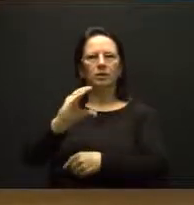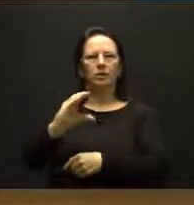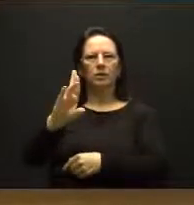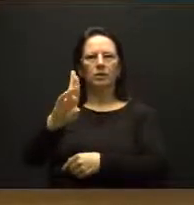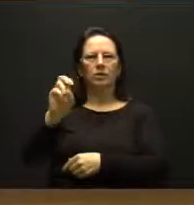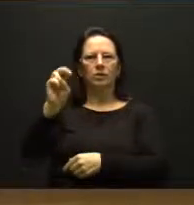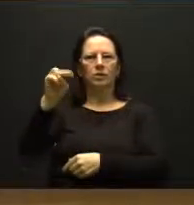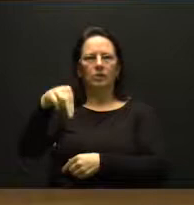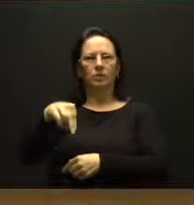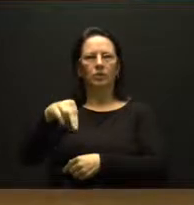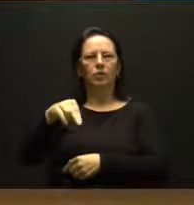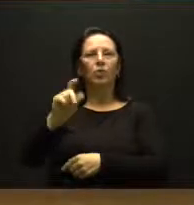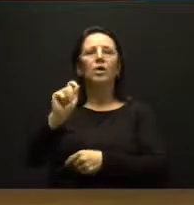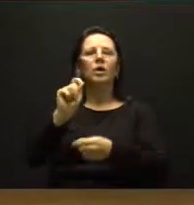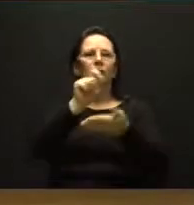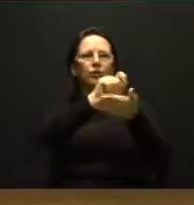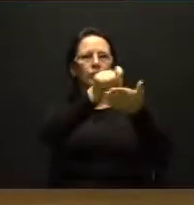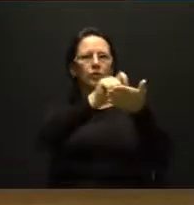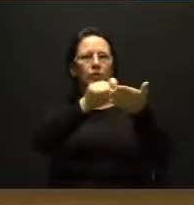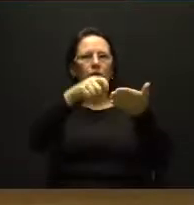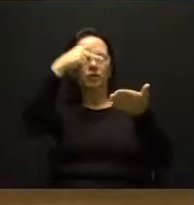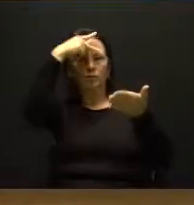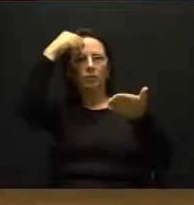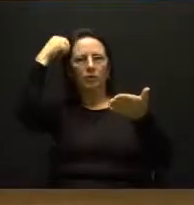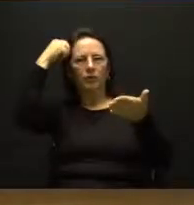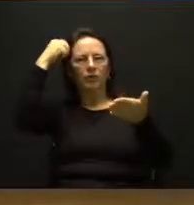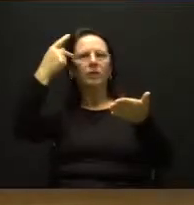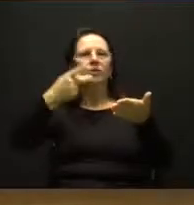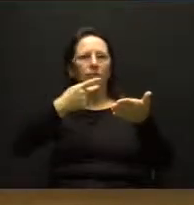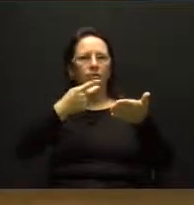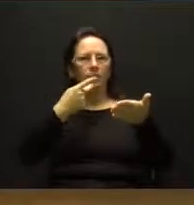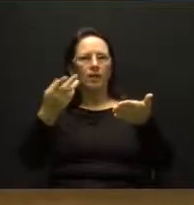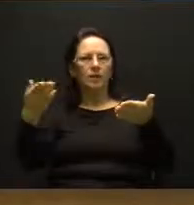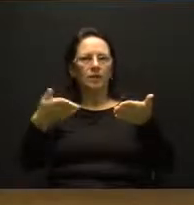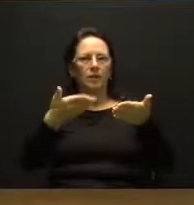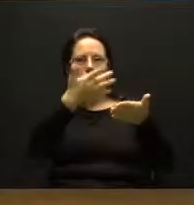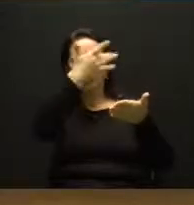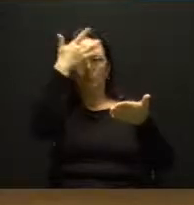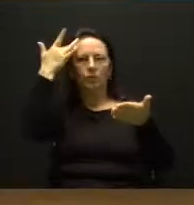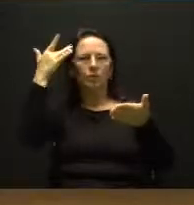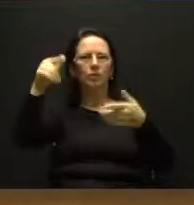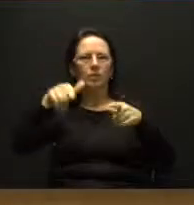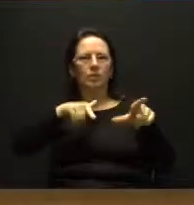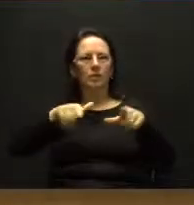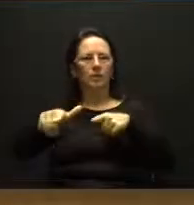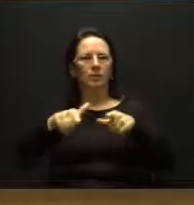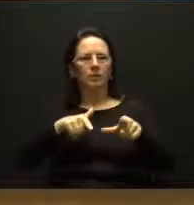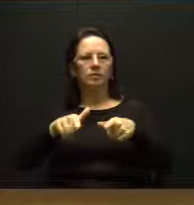o que está sendo agendada agora o prefeito pediu para que falasse que os funcionários